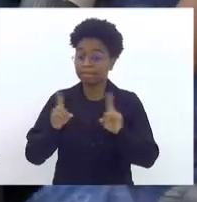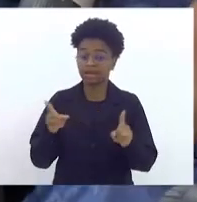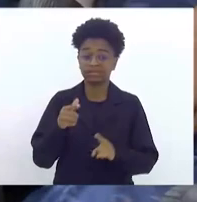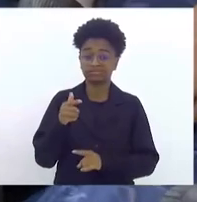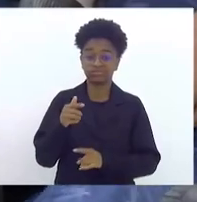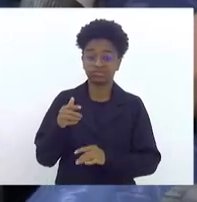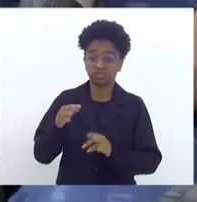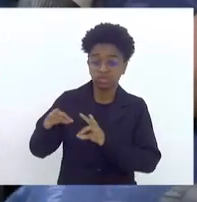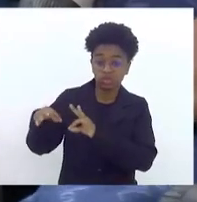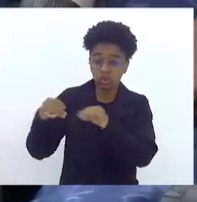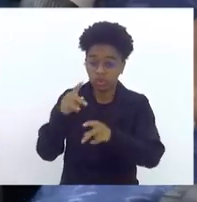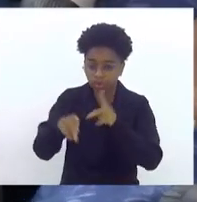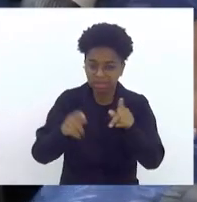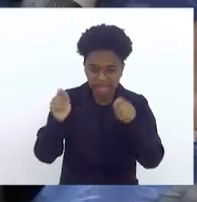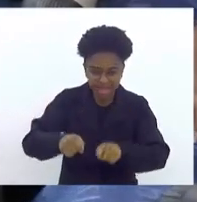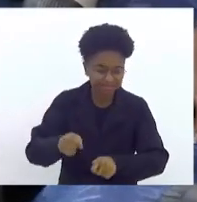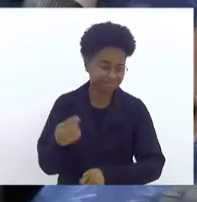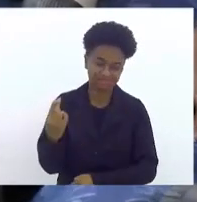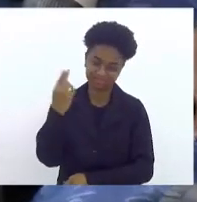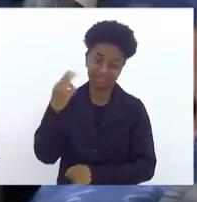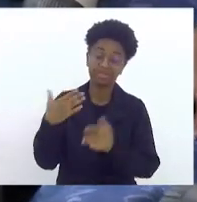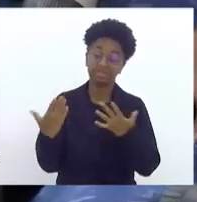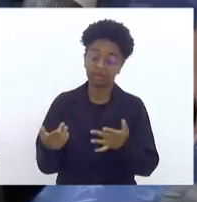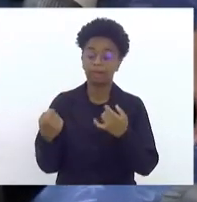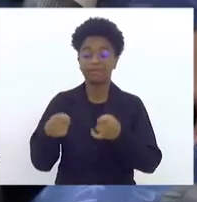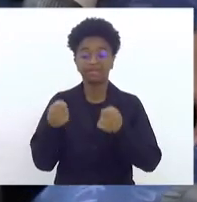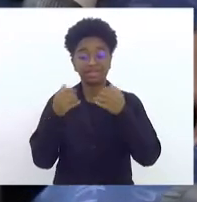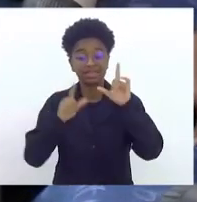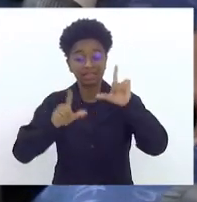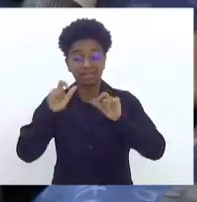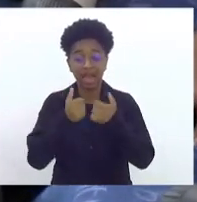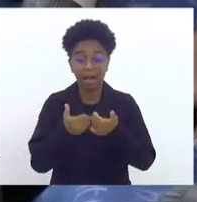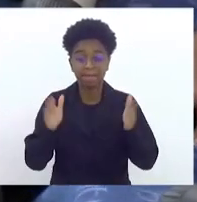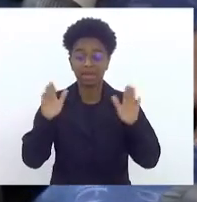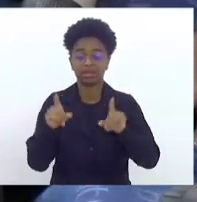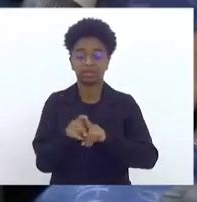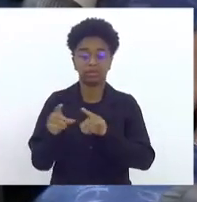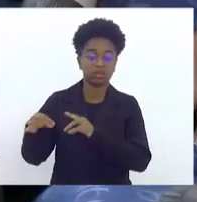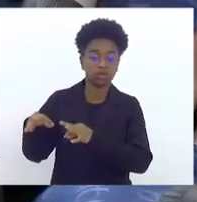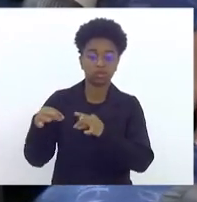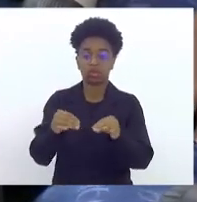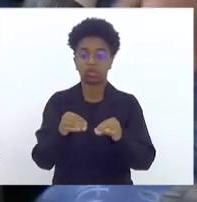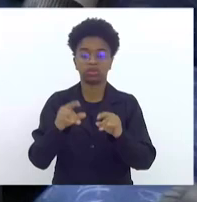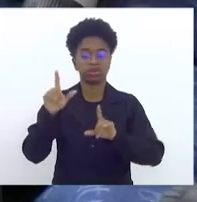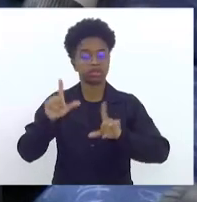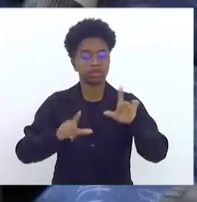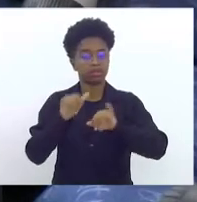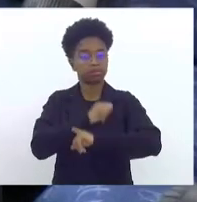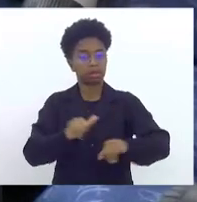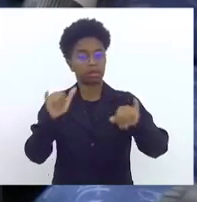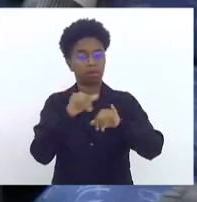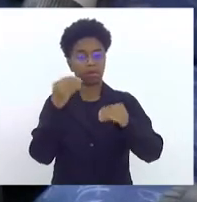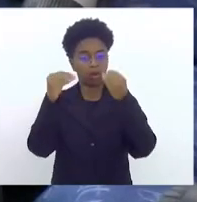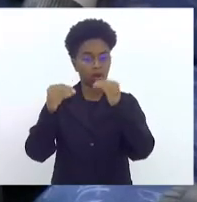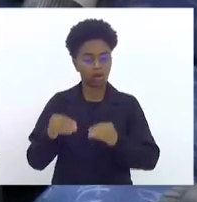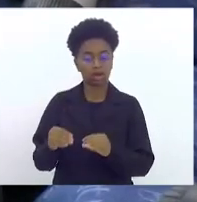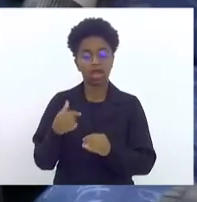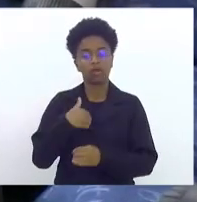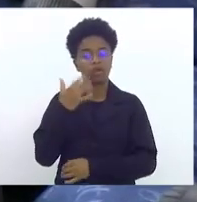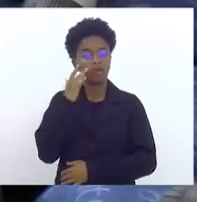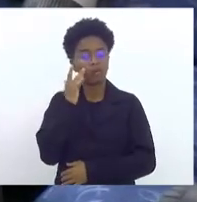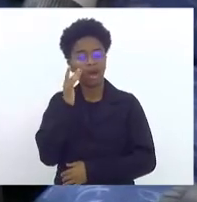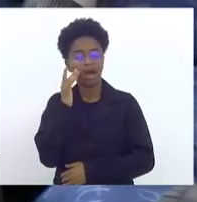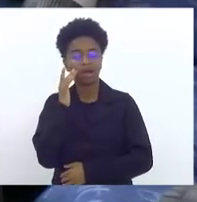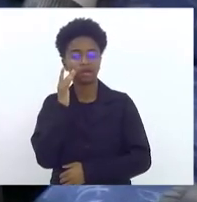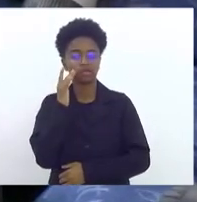o acesso de toda a população né são os canais todos os canais de televisão né de fazer ali não só eu acho de uma